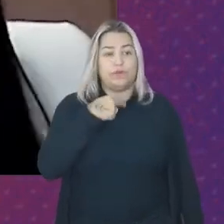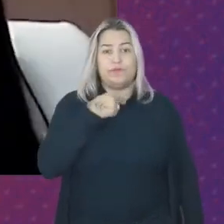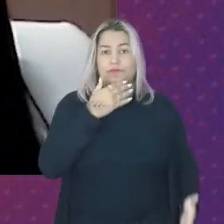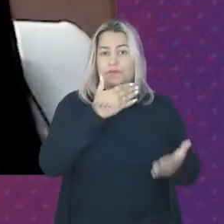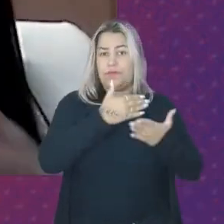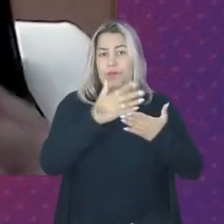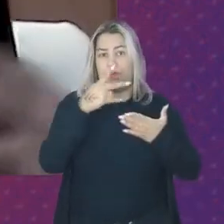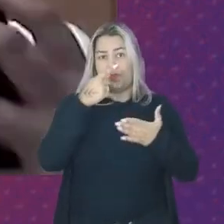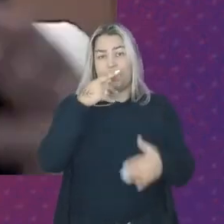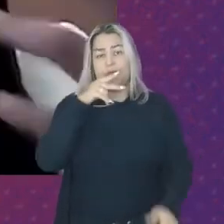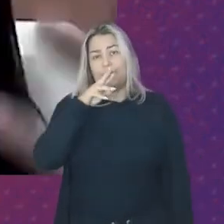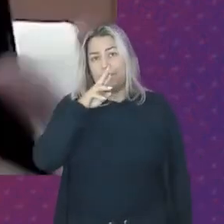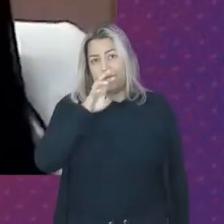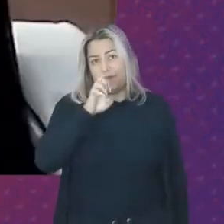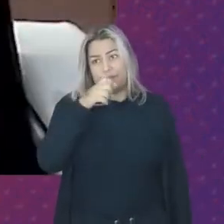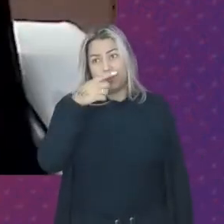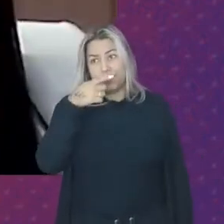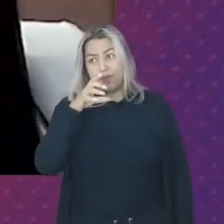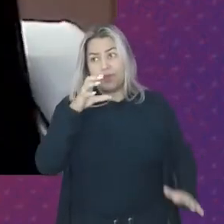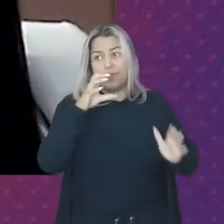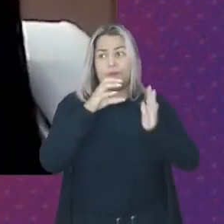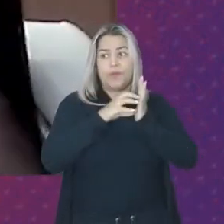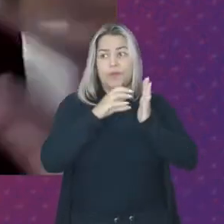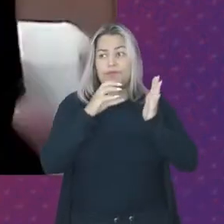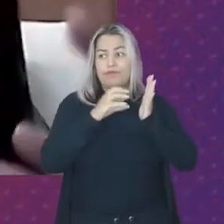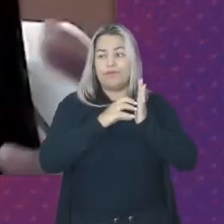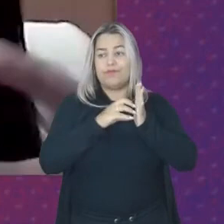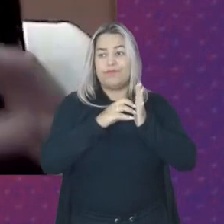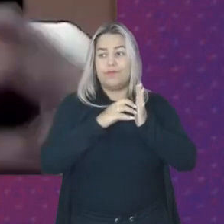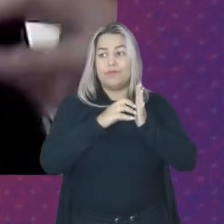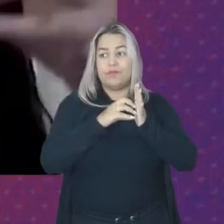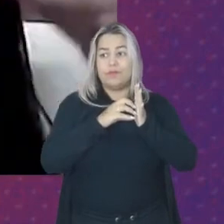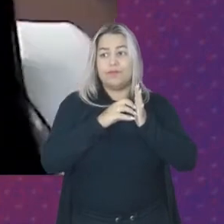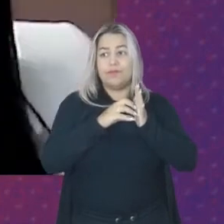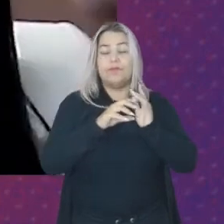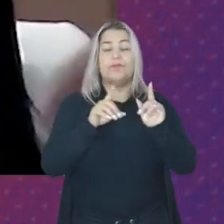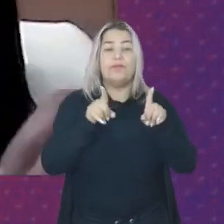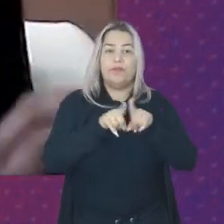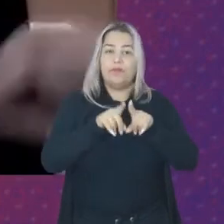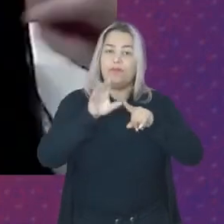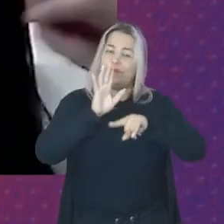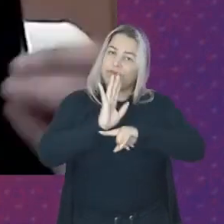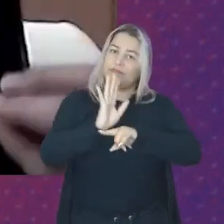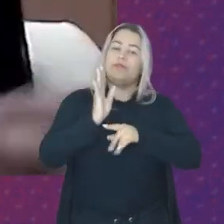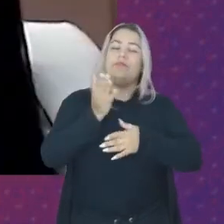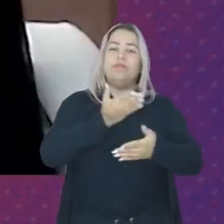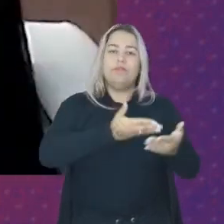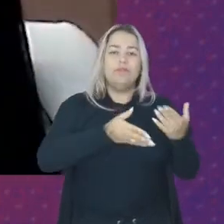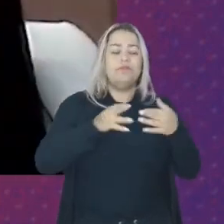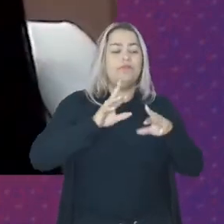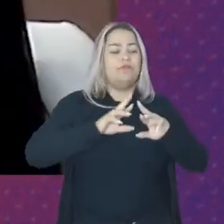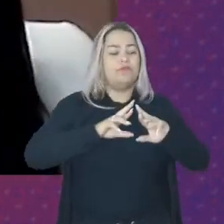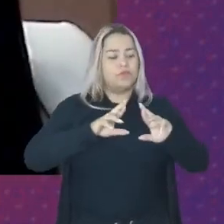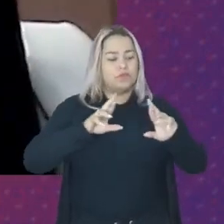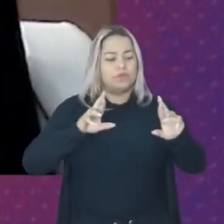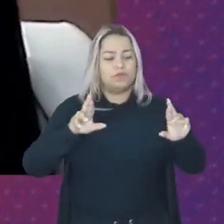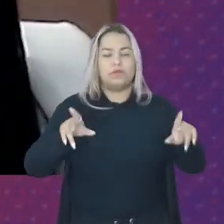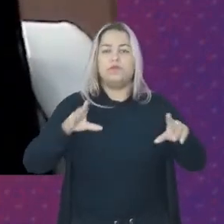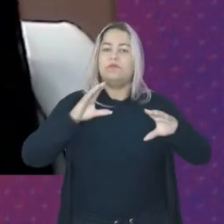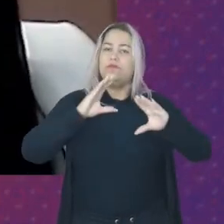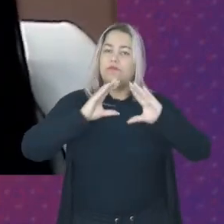uma pré-campanha, uma equipe de pré-campanha robusta para ajudar em diversos aspectos